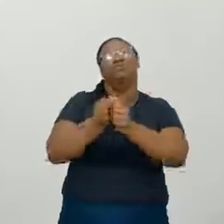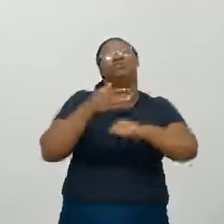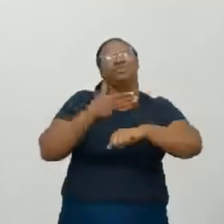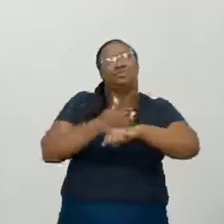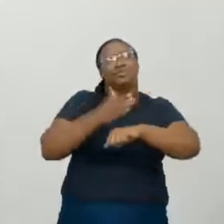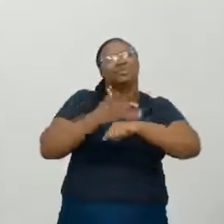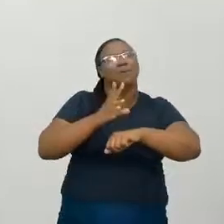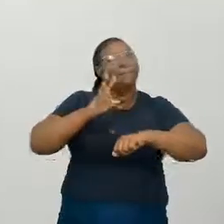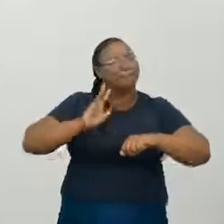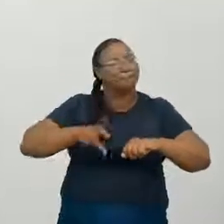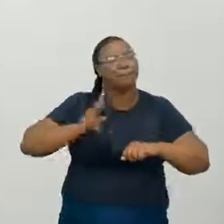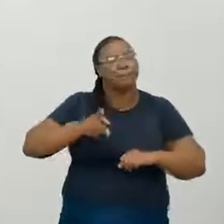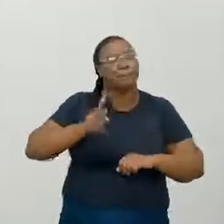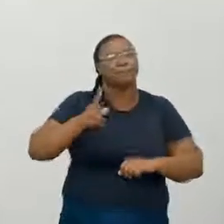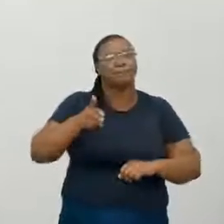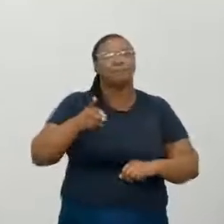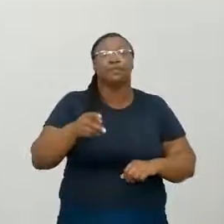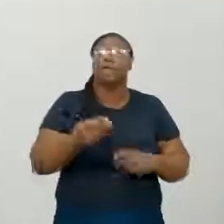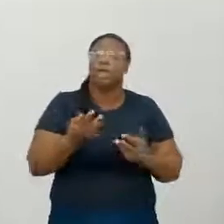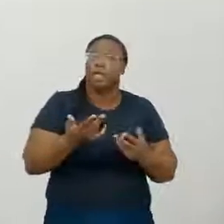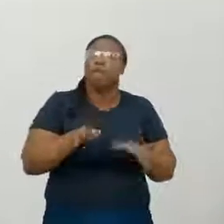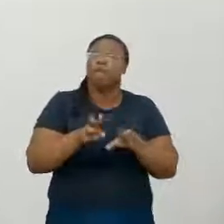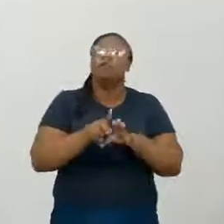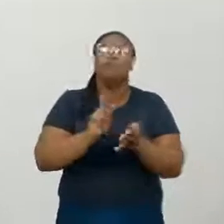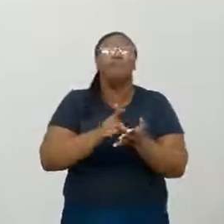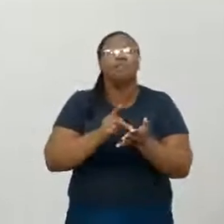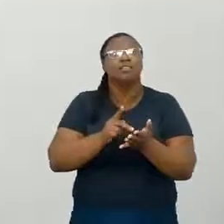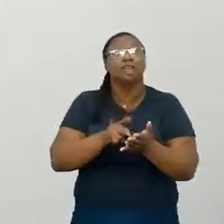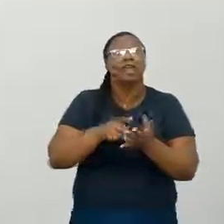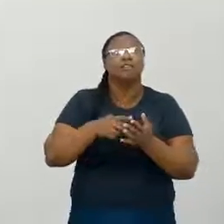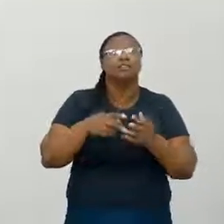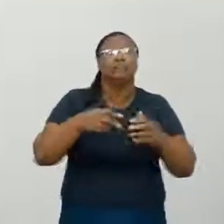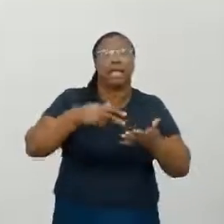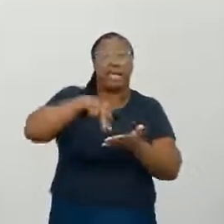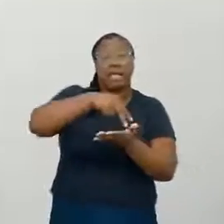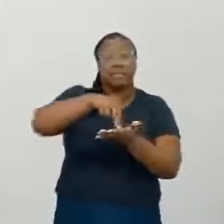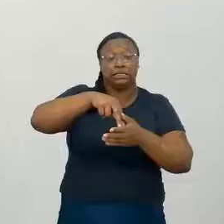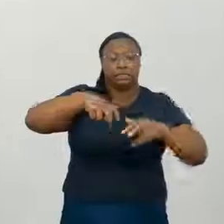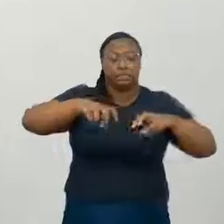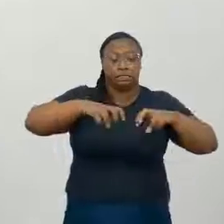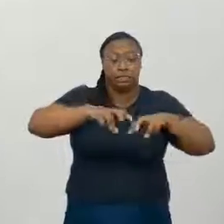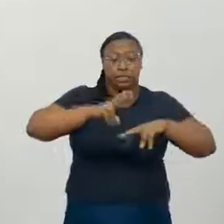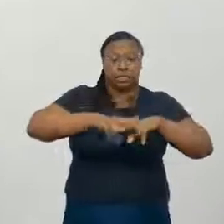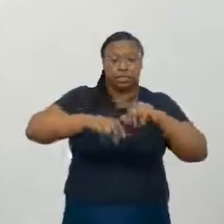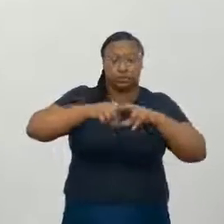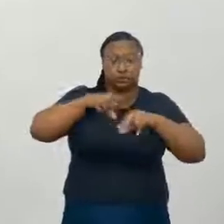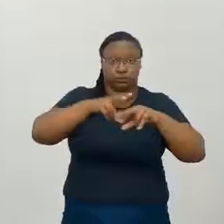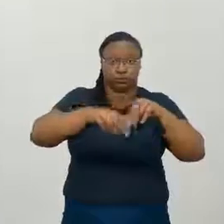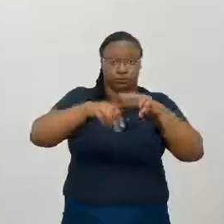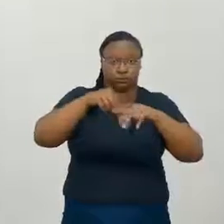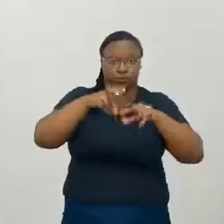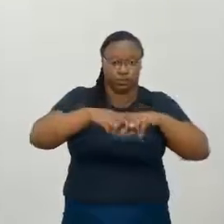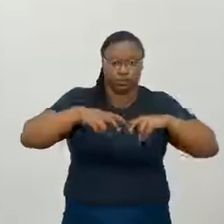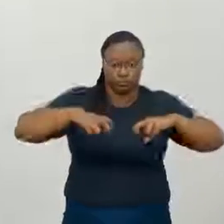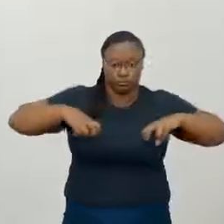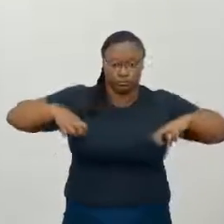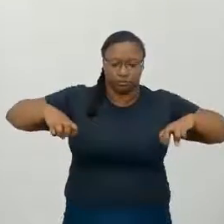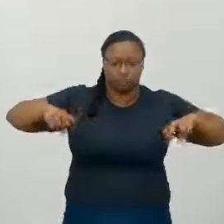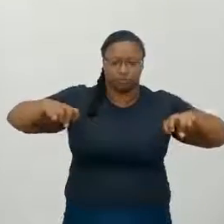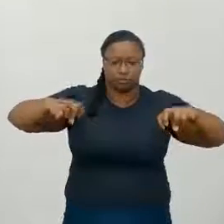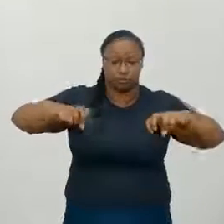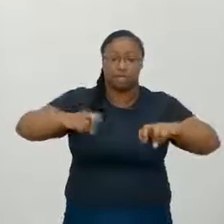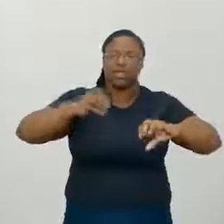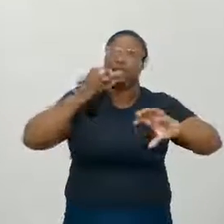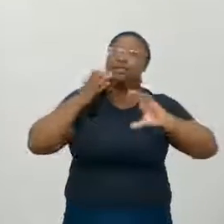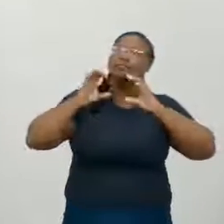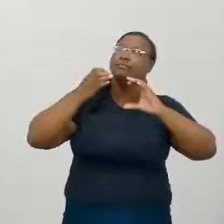porque até mesmo a dança de quadrilha, por exemplo, né, que você faz, né, que ela é coreografada, mas ela é cantada, você vai recebendo instruções do que